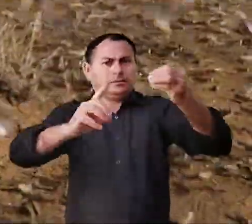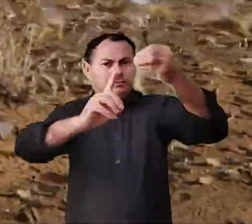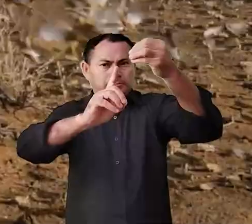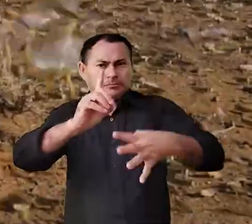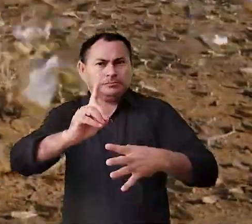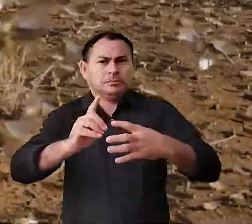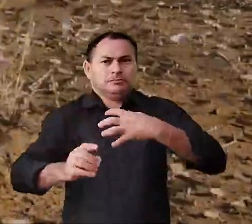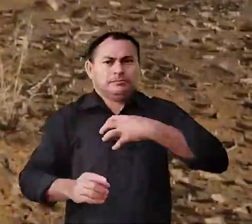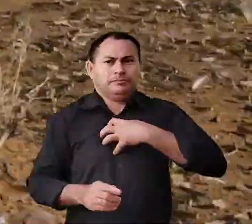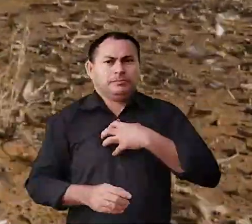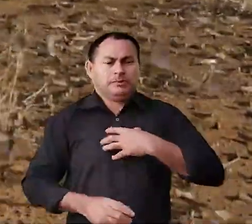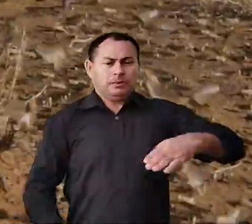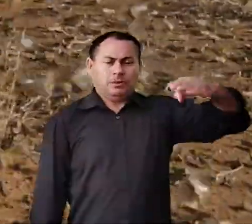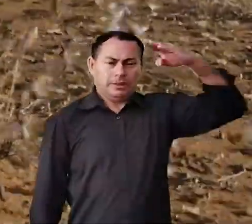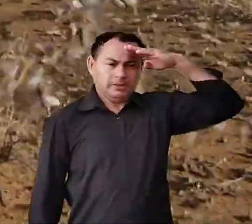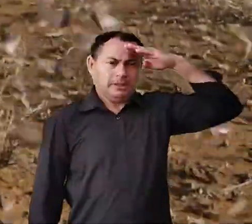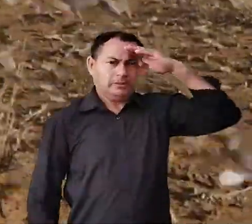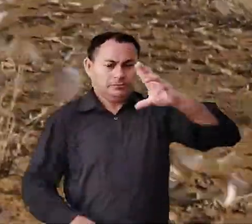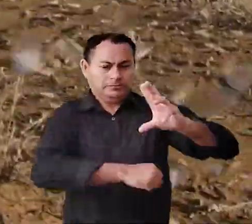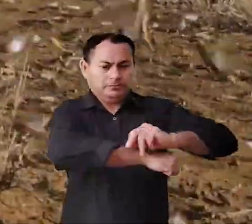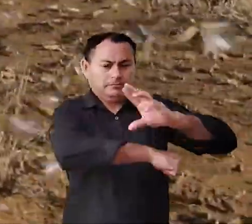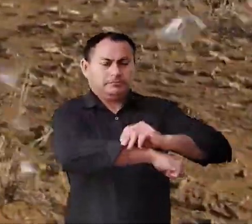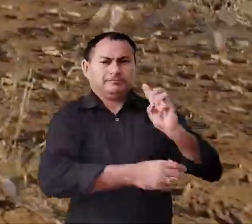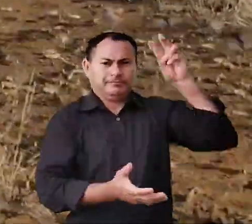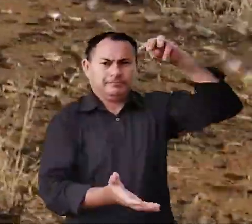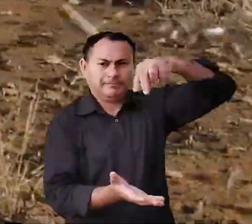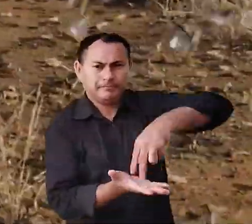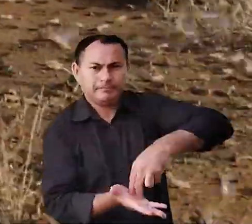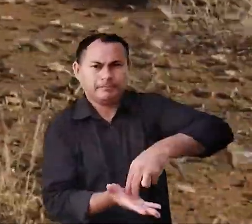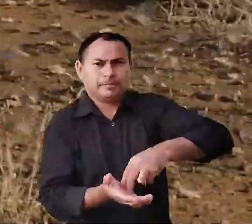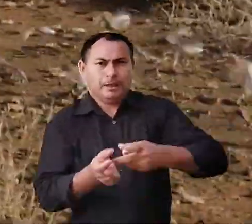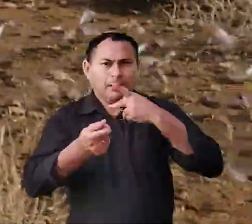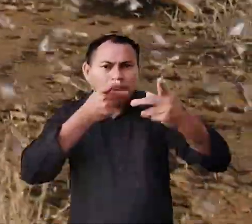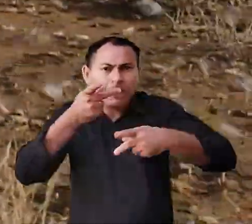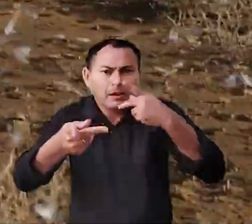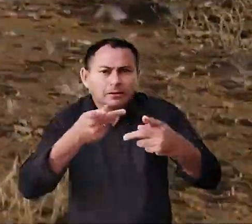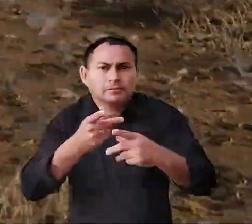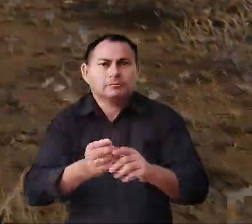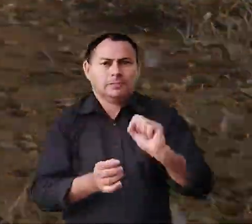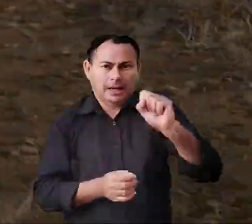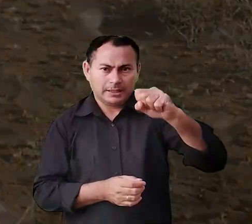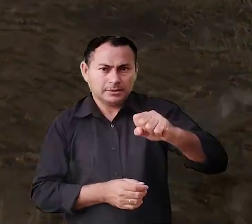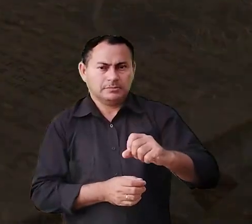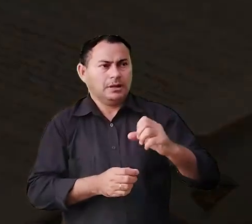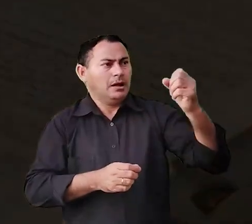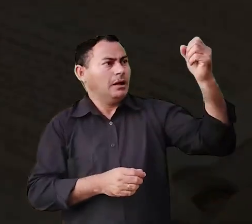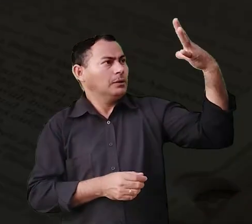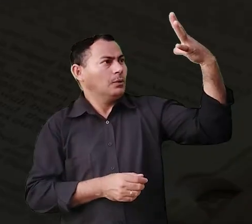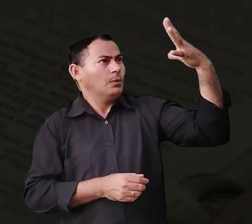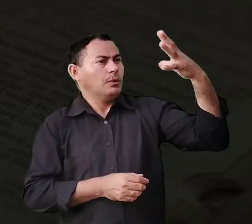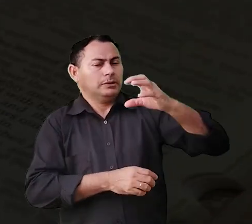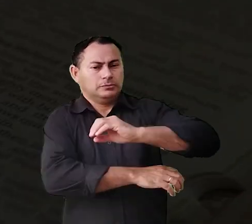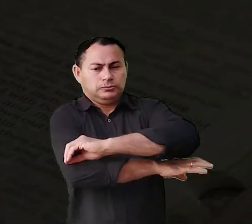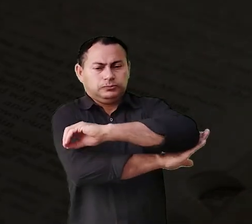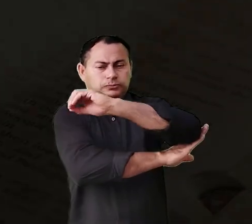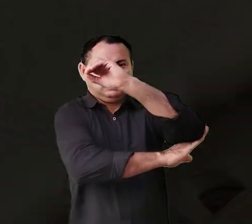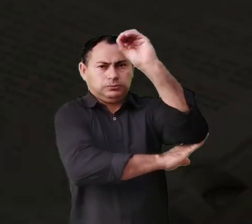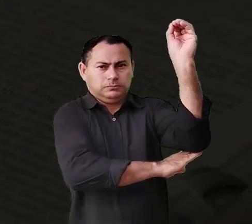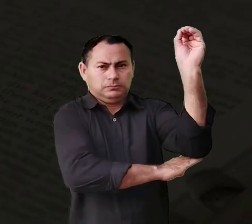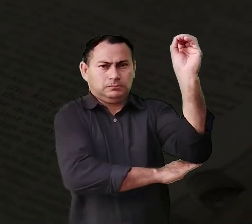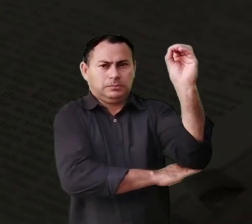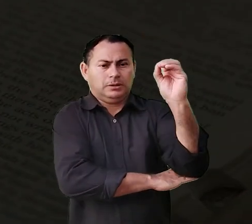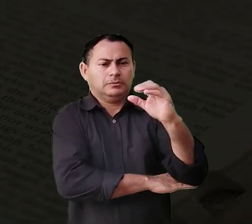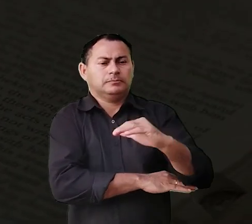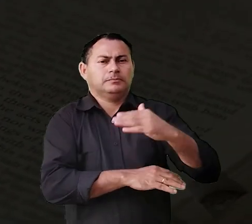claro na descrição do modo como o exército de gafanhotos atua. Ele declara: assim como a luz da aurora